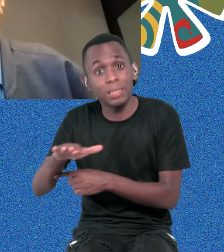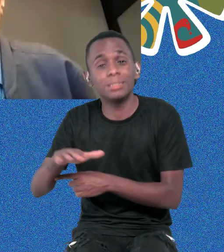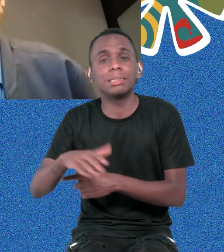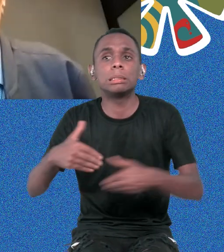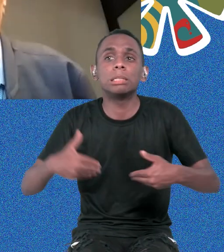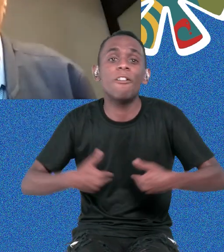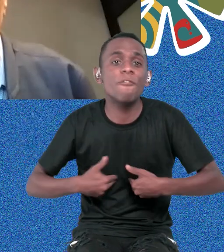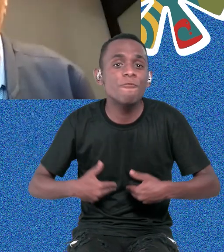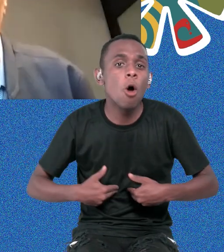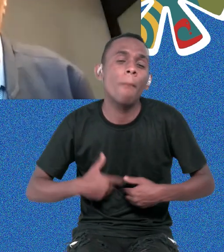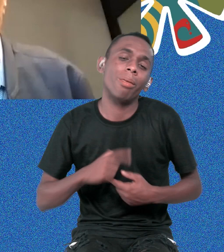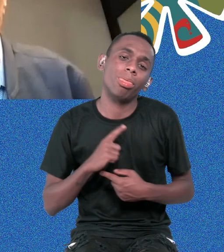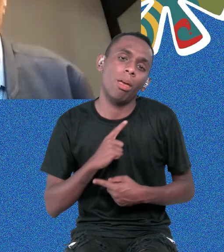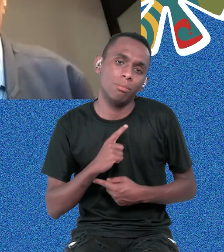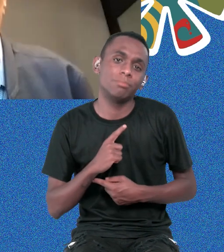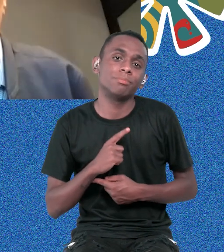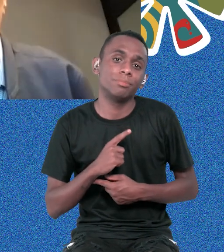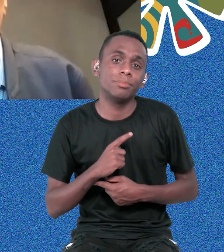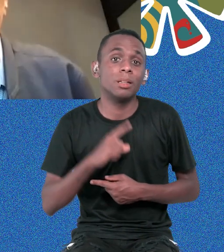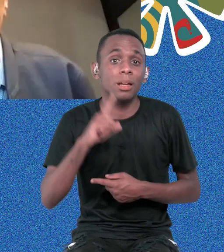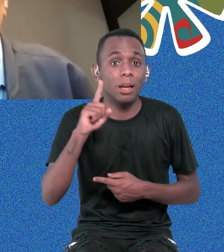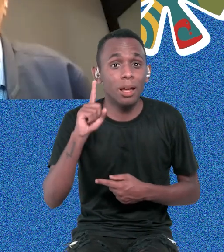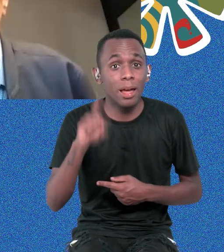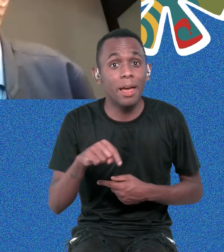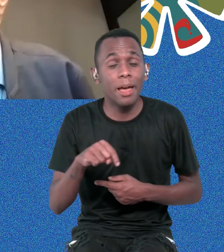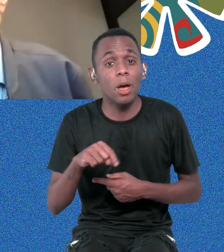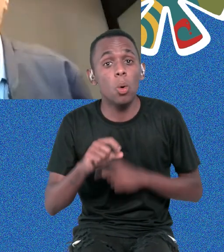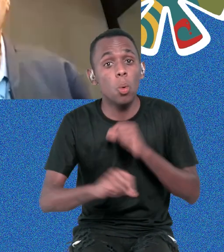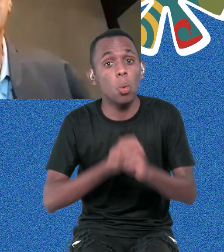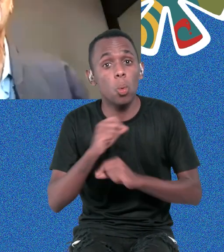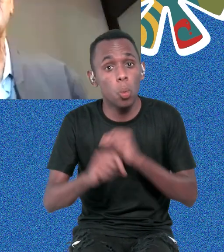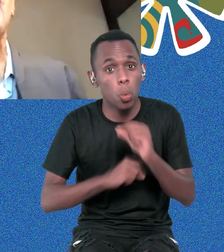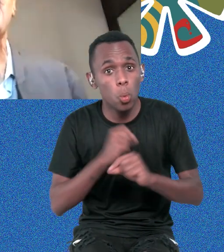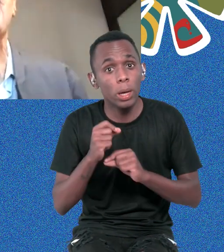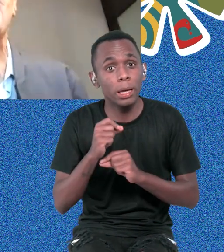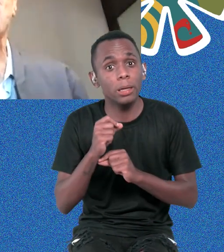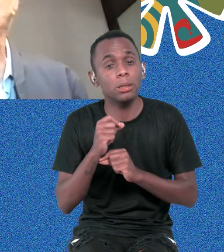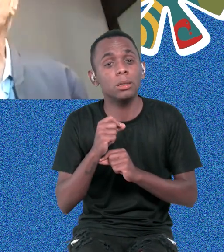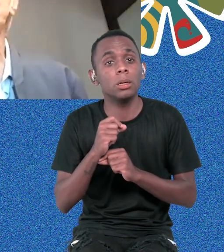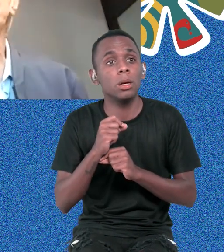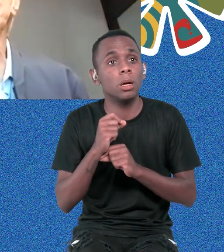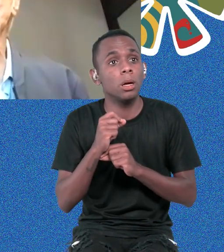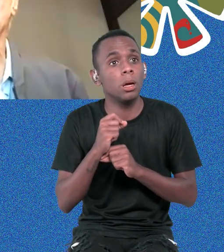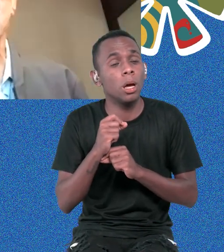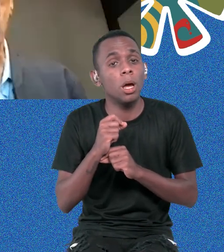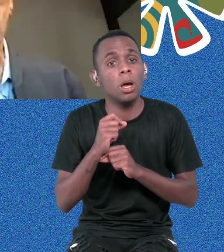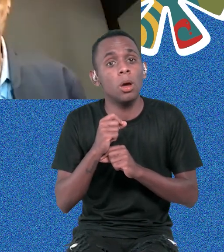estão na fome, é o que dormem quatro